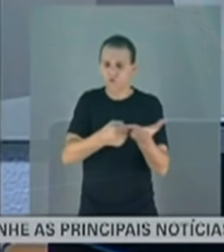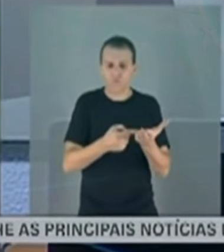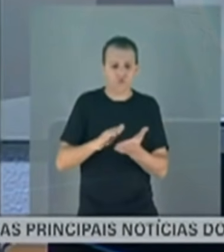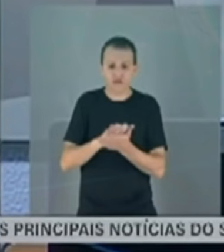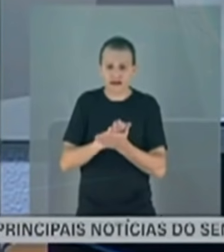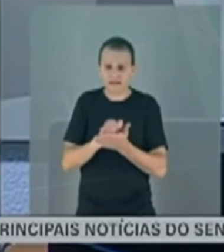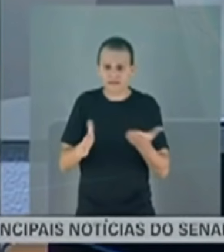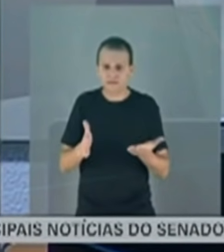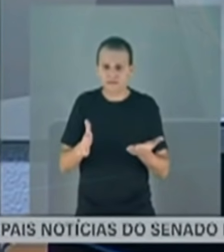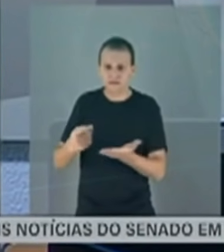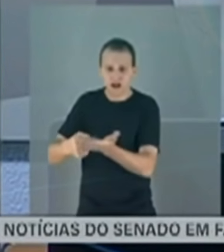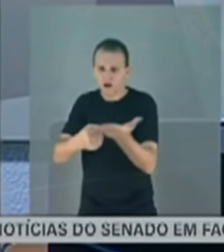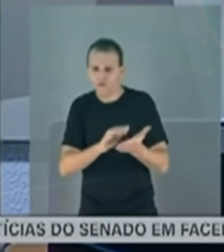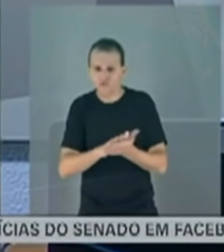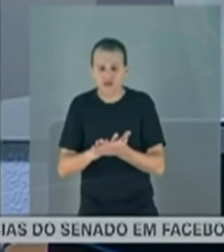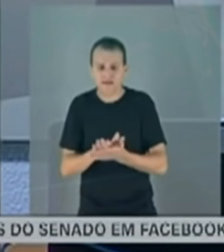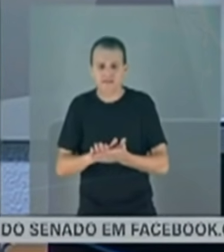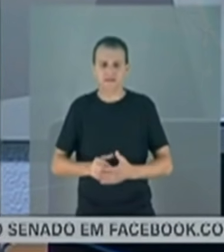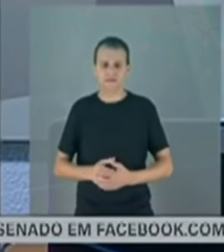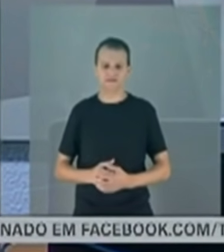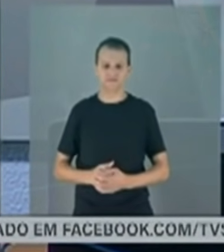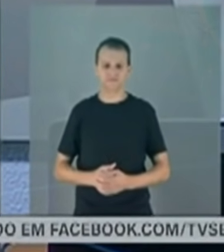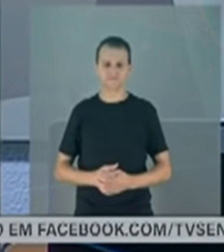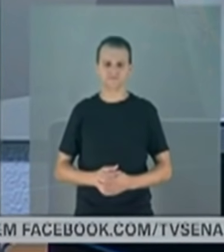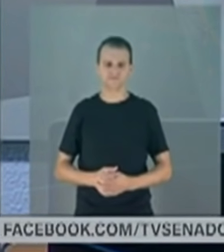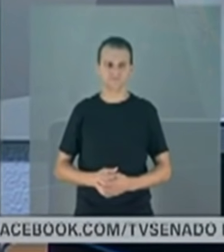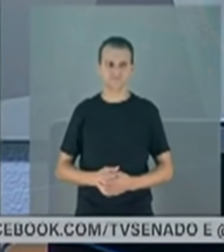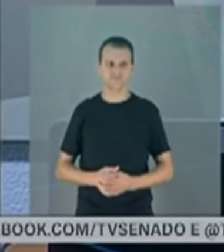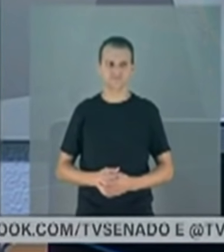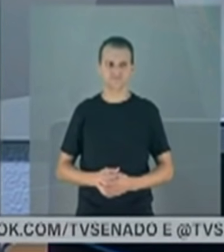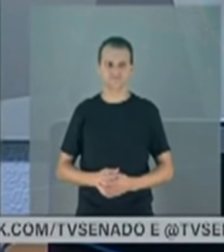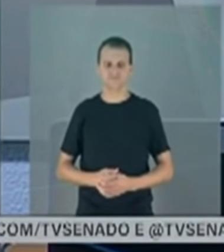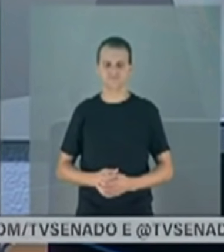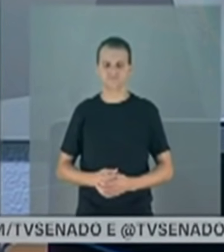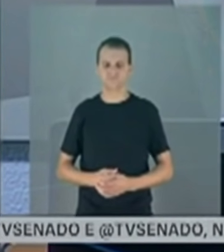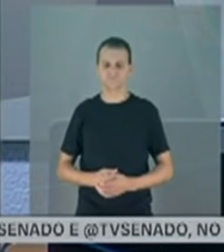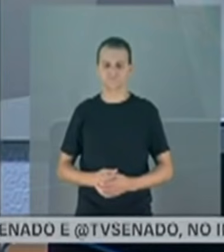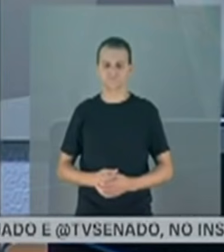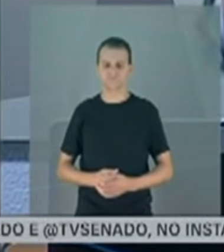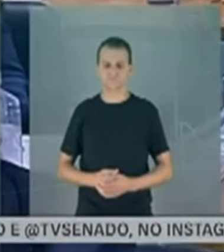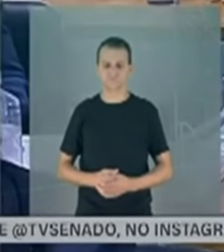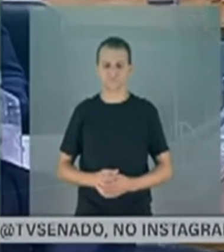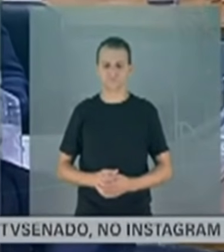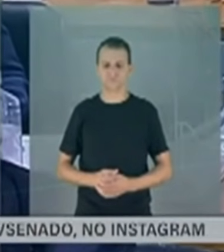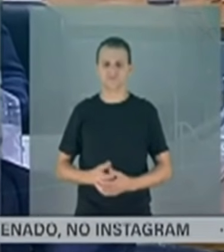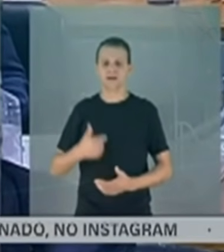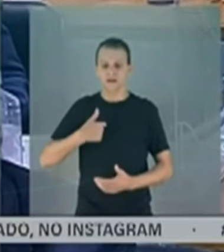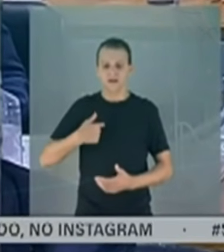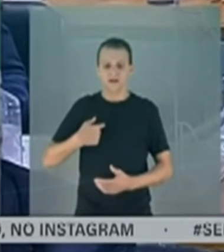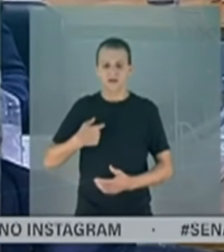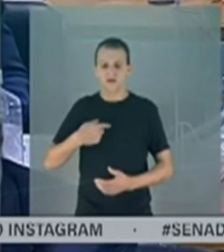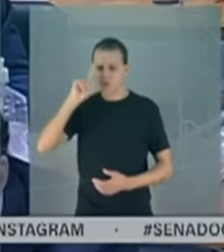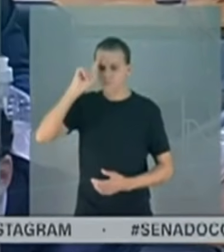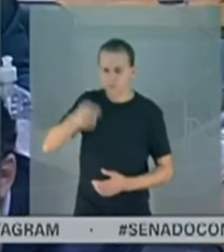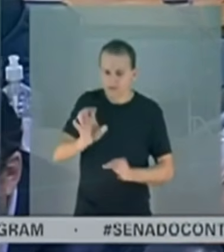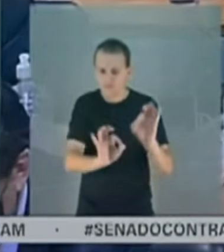fez acordo, do mesmo jeito. Então vamos colocar. Eu também não fiz vamos acordo. Vamos colocar os prefeitos. Agora, senador Omar Aziz, eu vamos queria colocar. Fazer um pedido. Eu só estou fazendo.